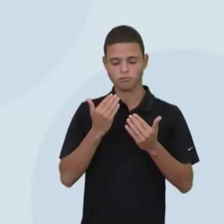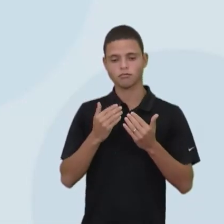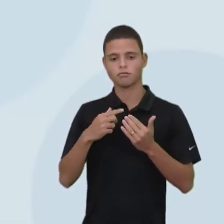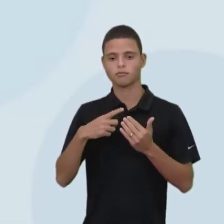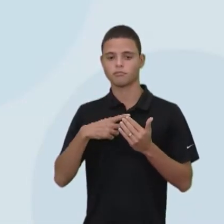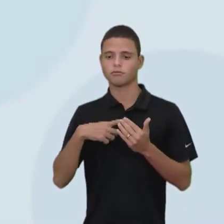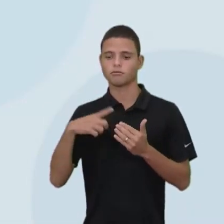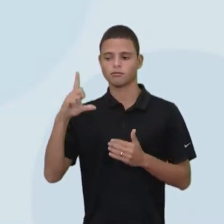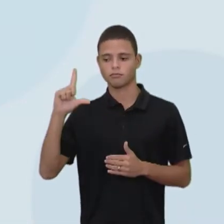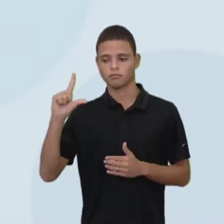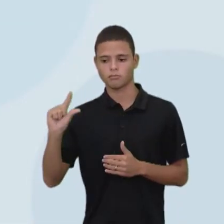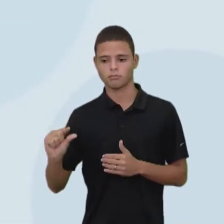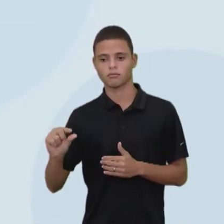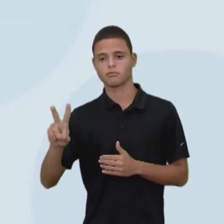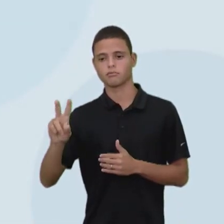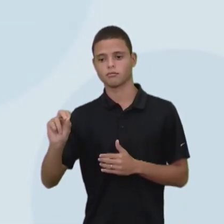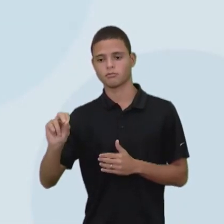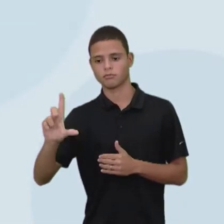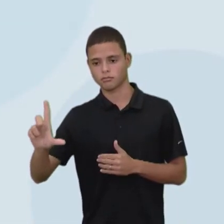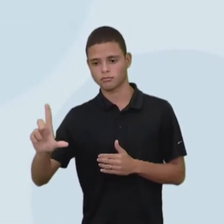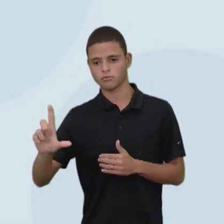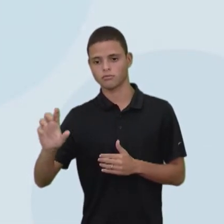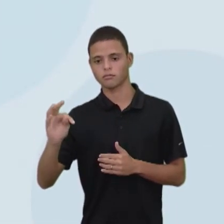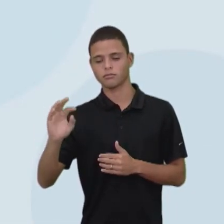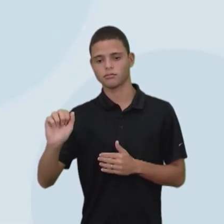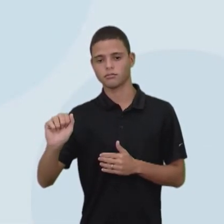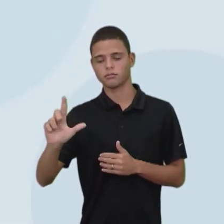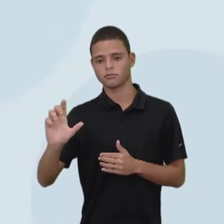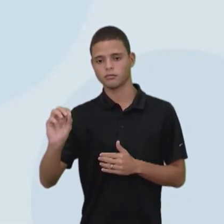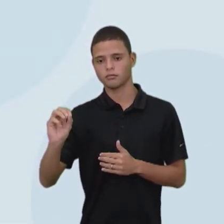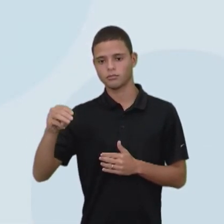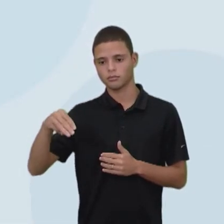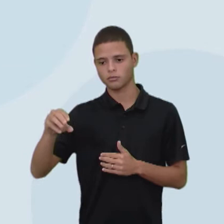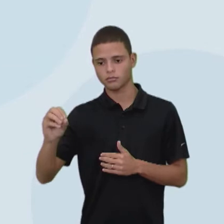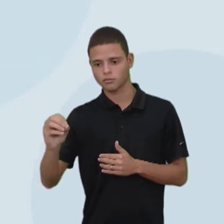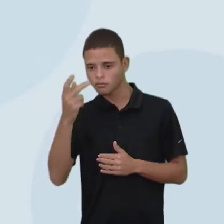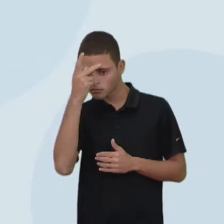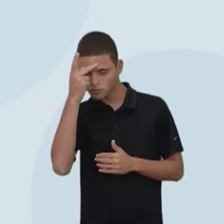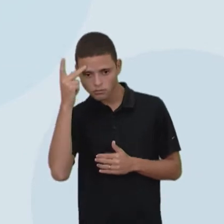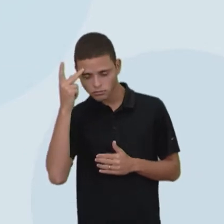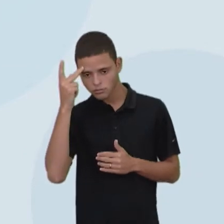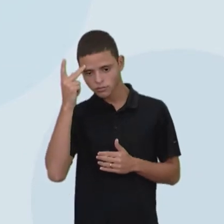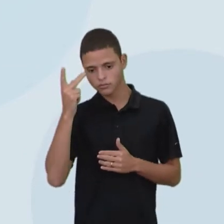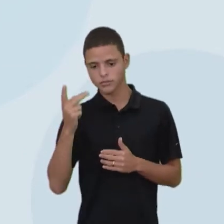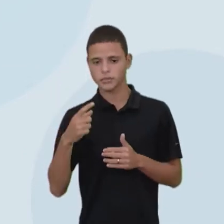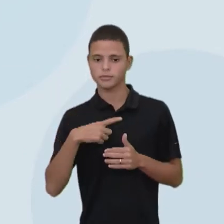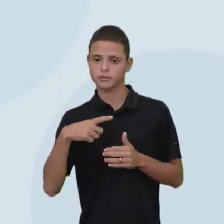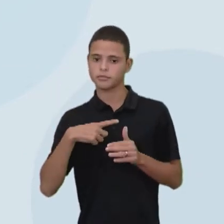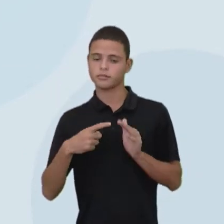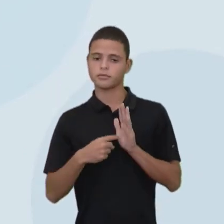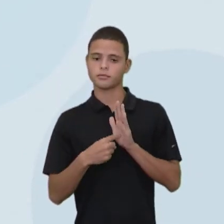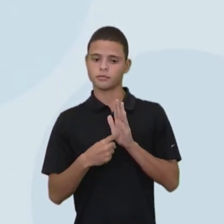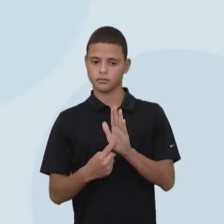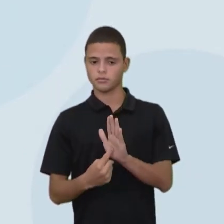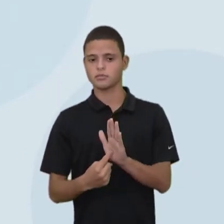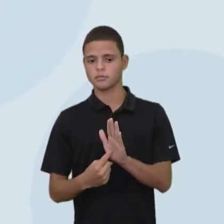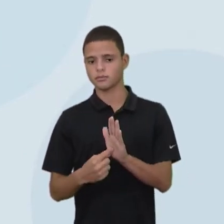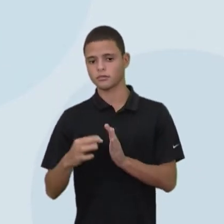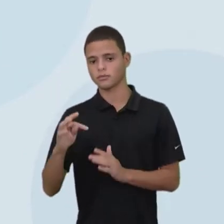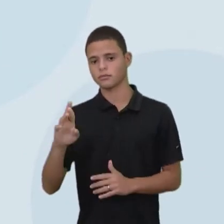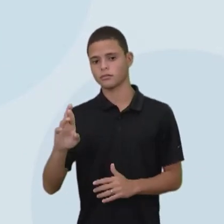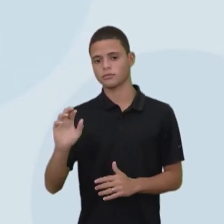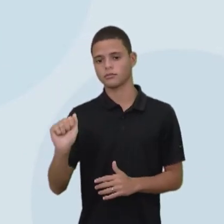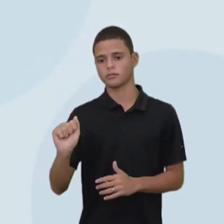diminuição do volume do tálamo. Então, pessoas bulímicas, né, o que apresentam esse